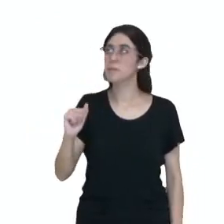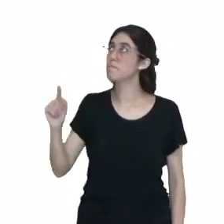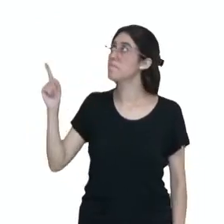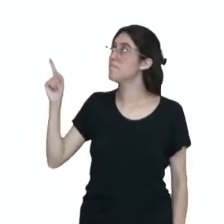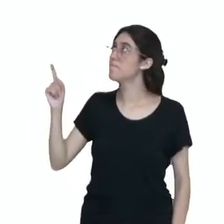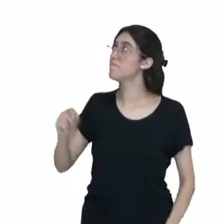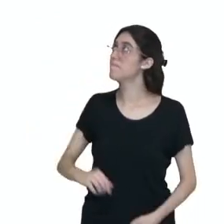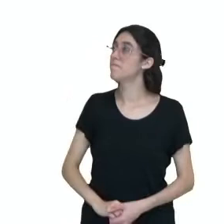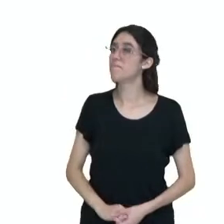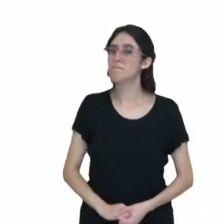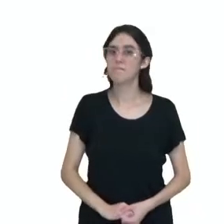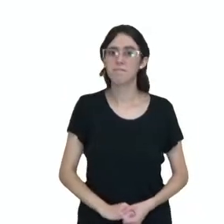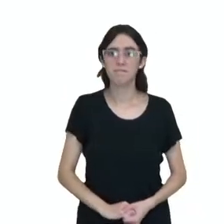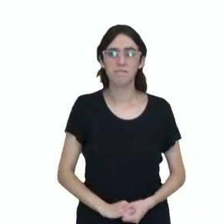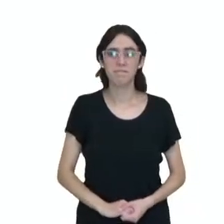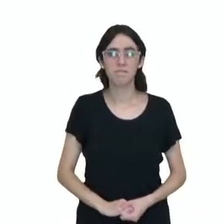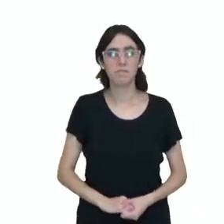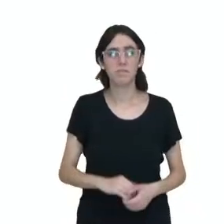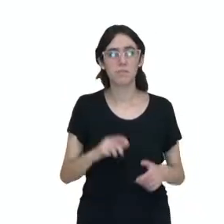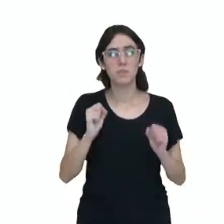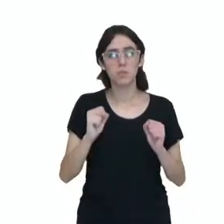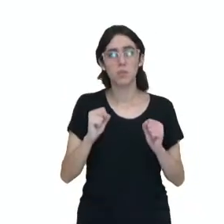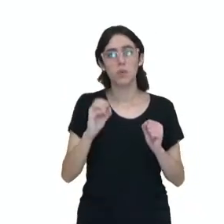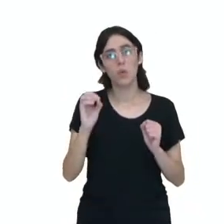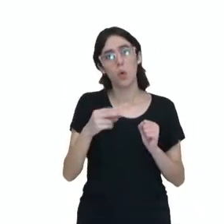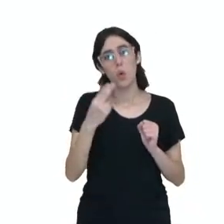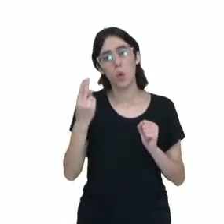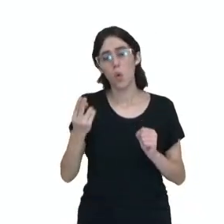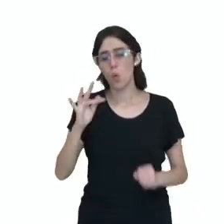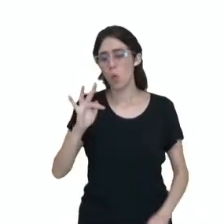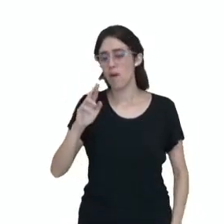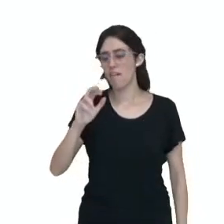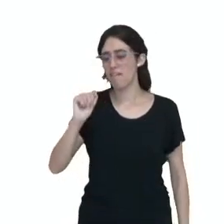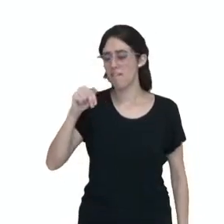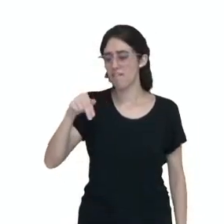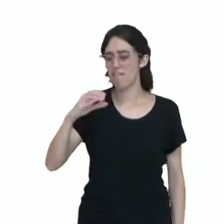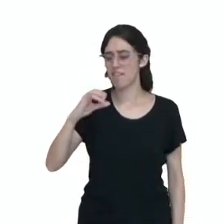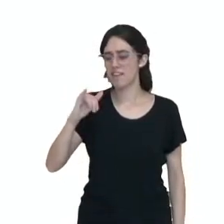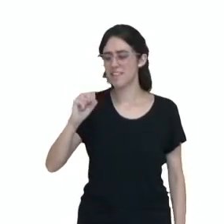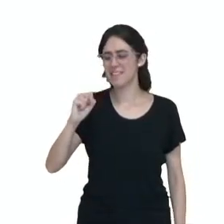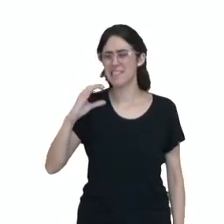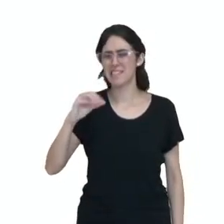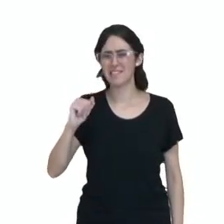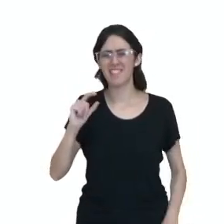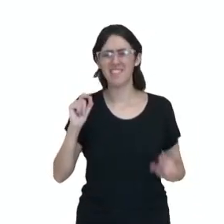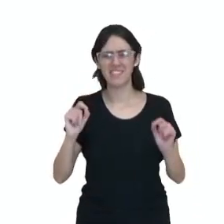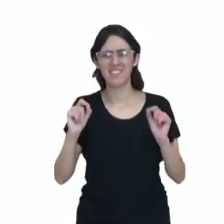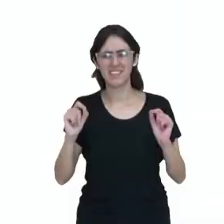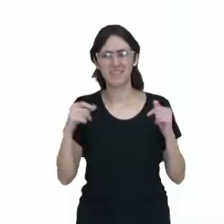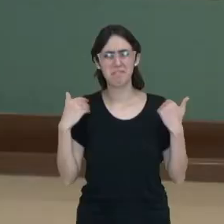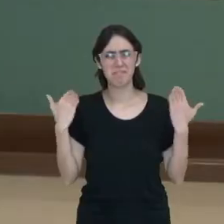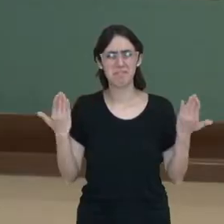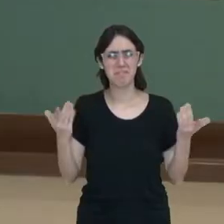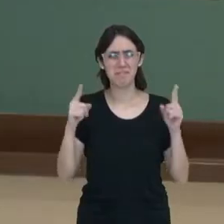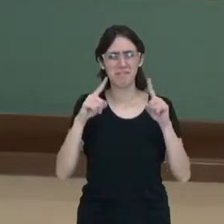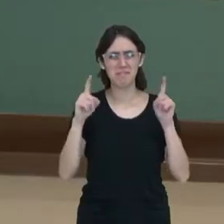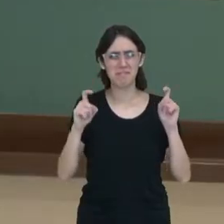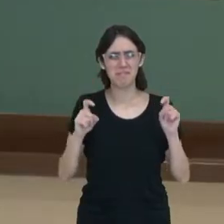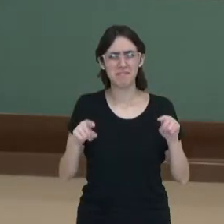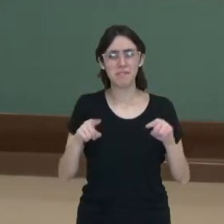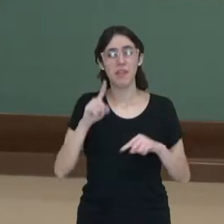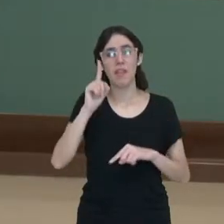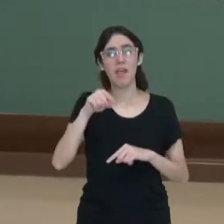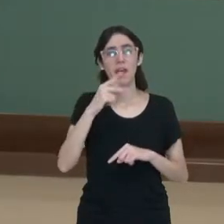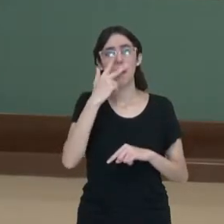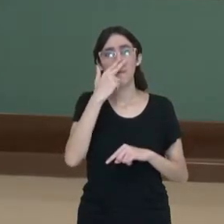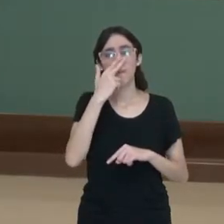ou Francisca. Mas afinal, quem é essa Francisca, professor? Pois é, hoje seria uma espécie de um